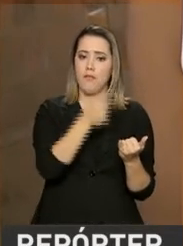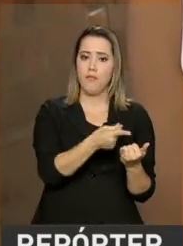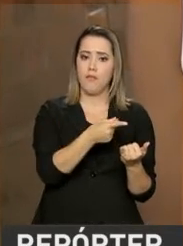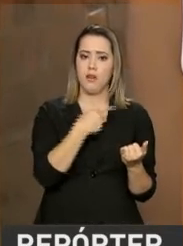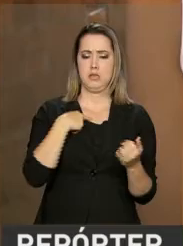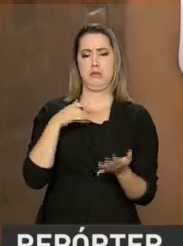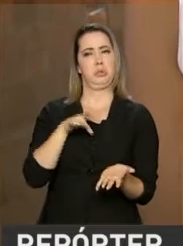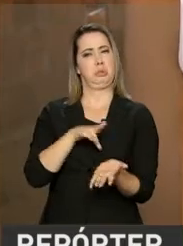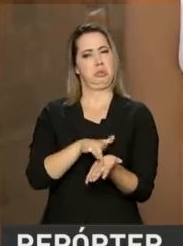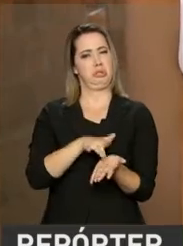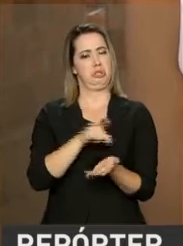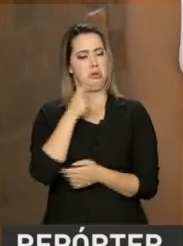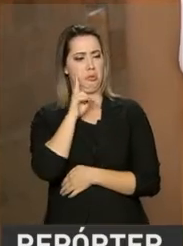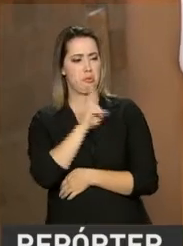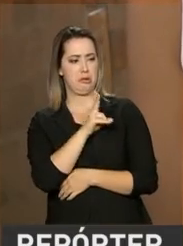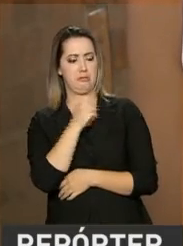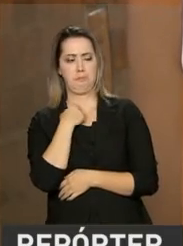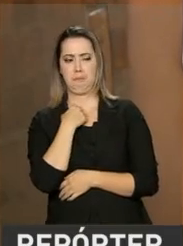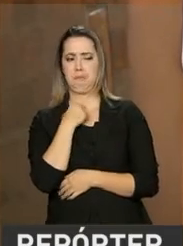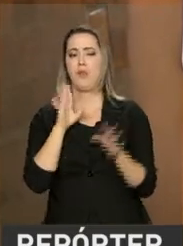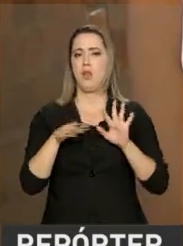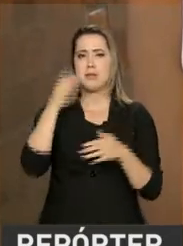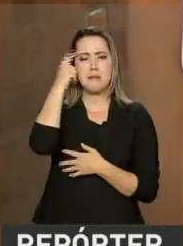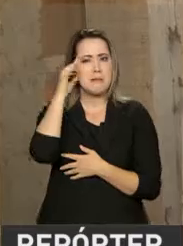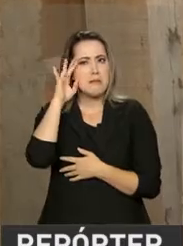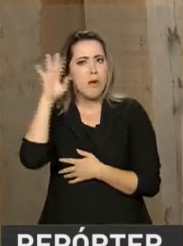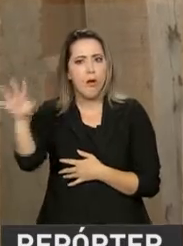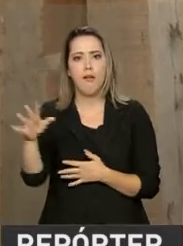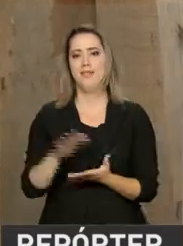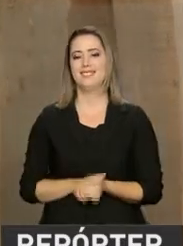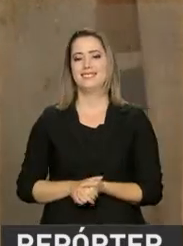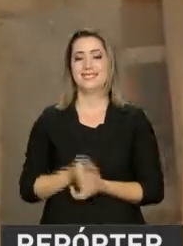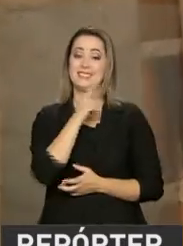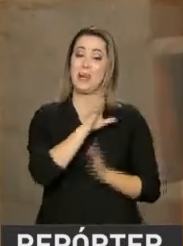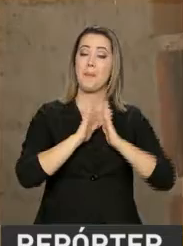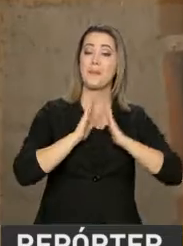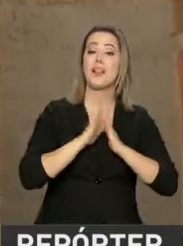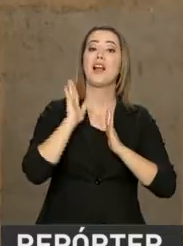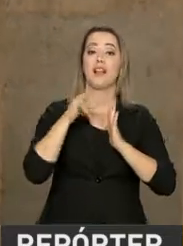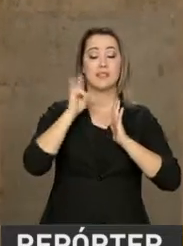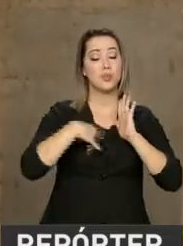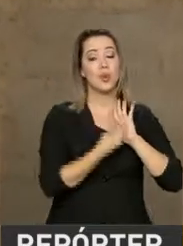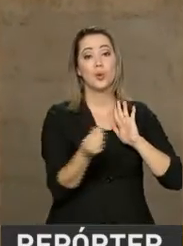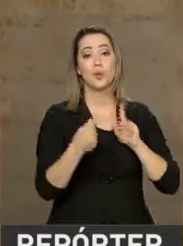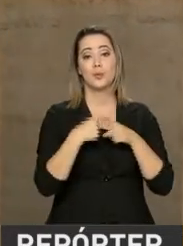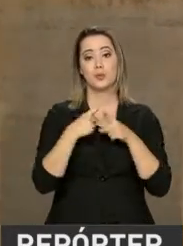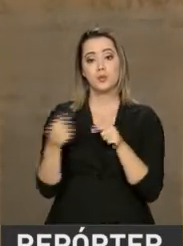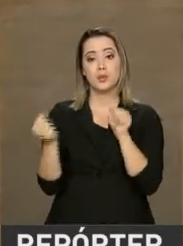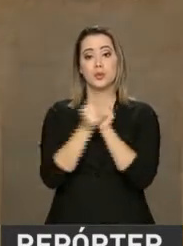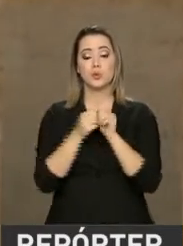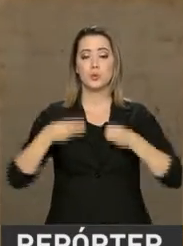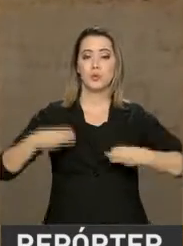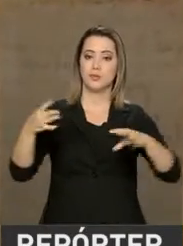até desconfiar não sei nem sabe o que passou pela minha cabeça a casa da cosmo está sendo regularizada graças a uma parceria entre